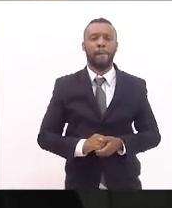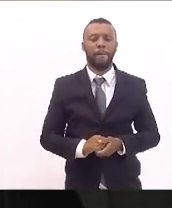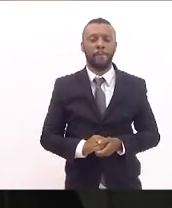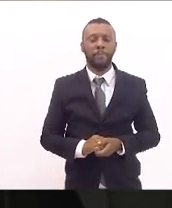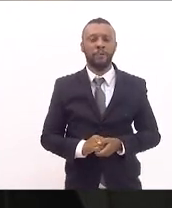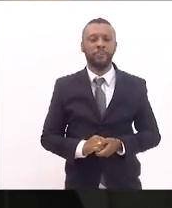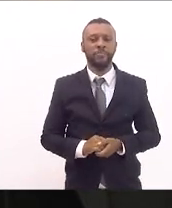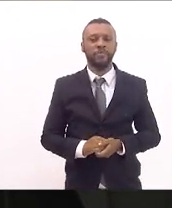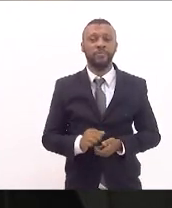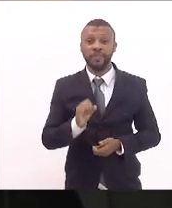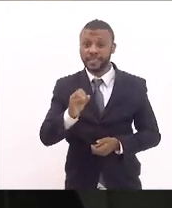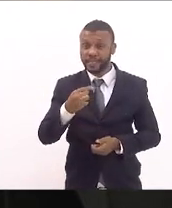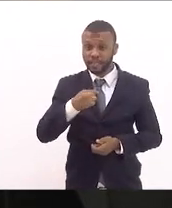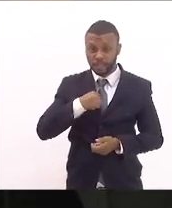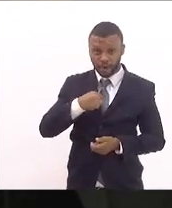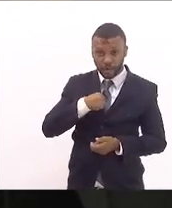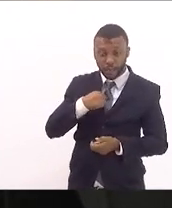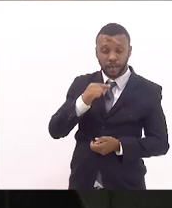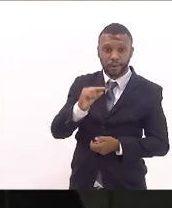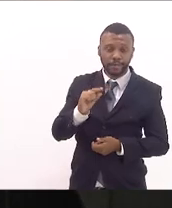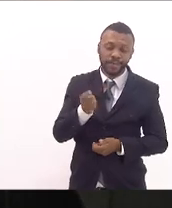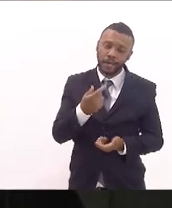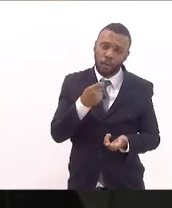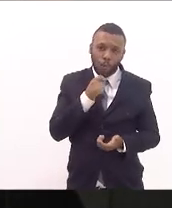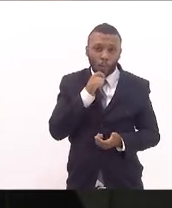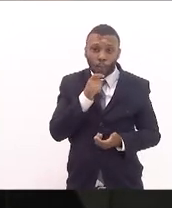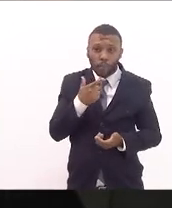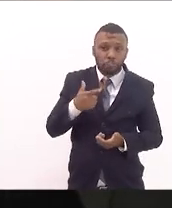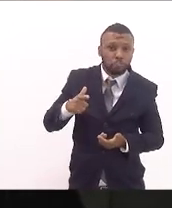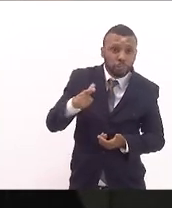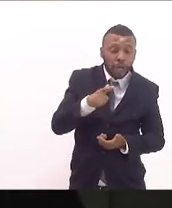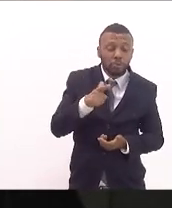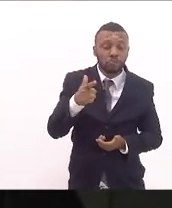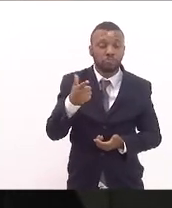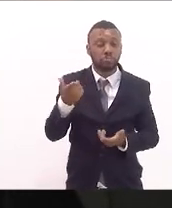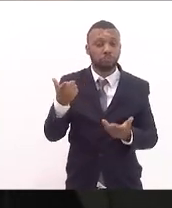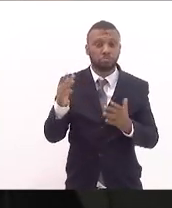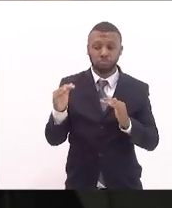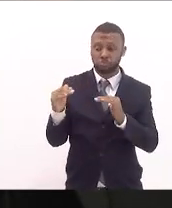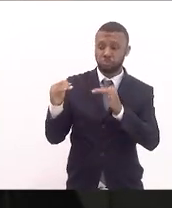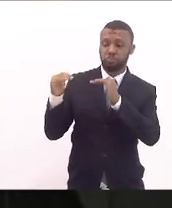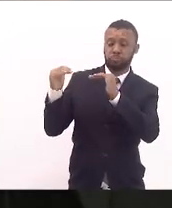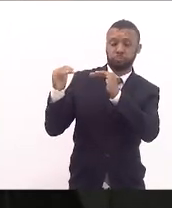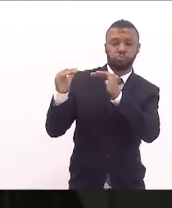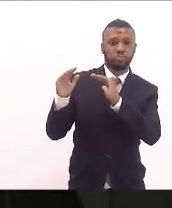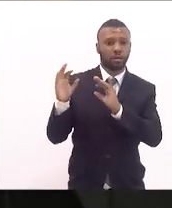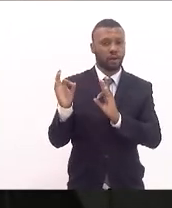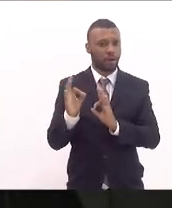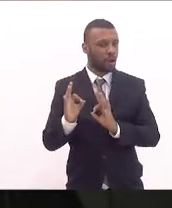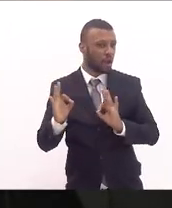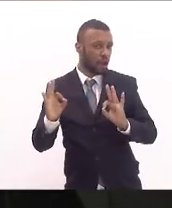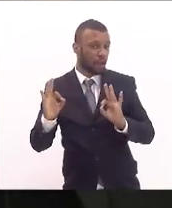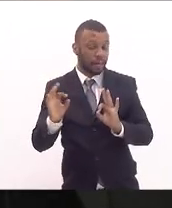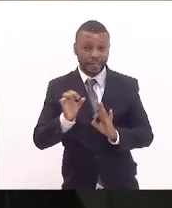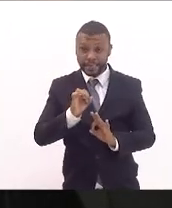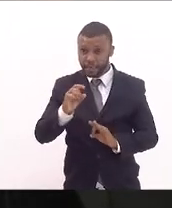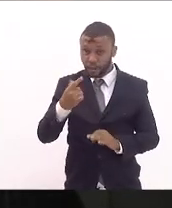Se fosse eu e não tenho Cabedal para tanto você eu